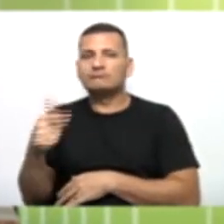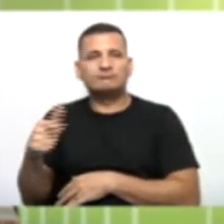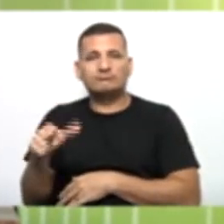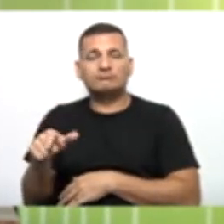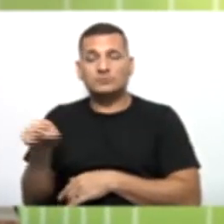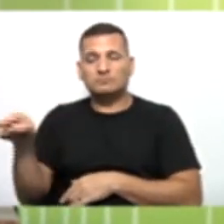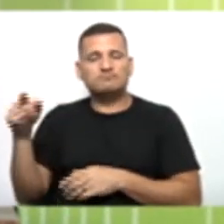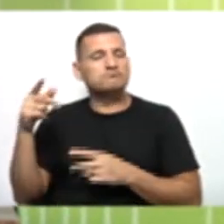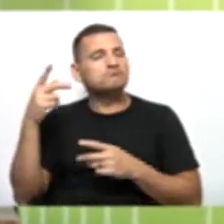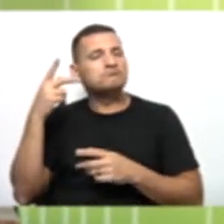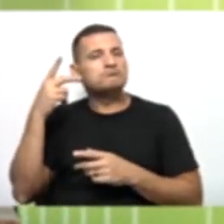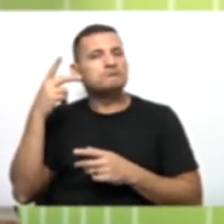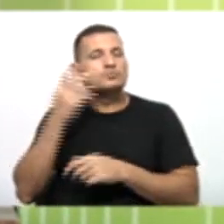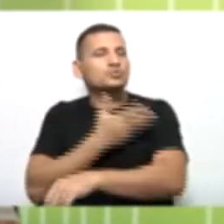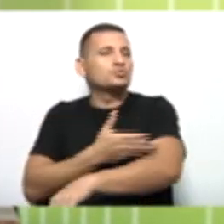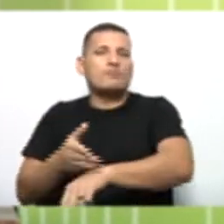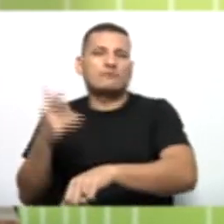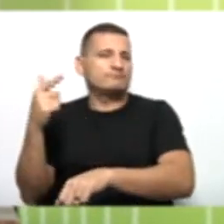esses produtos.